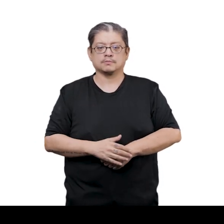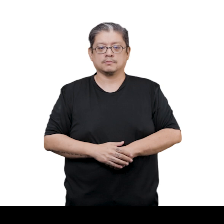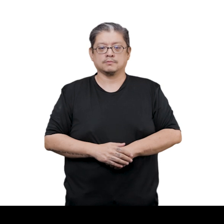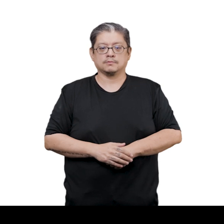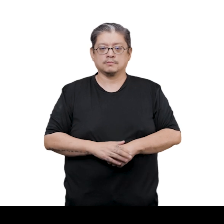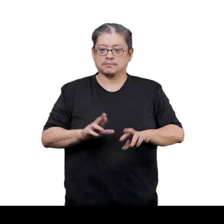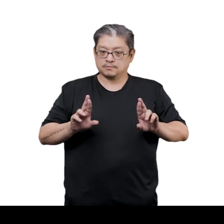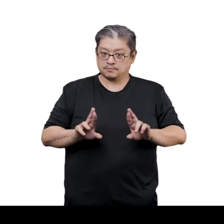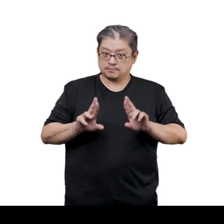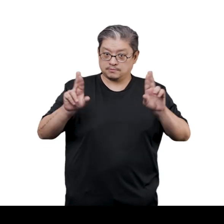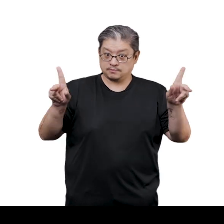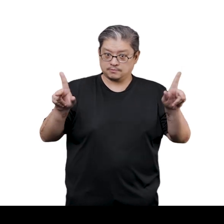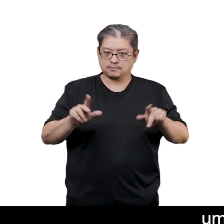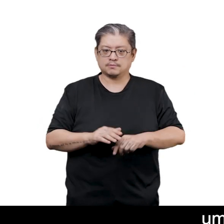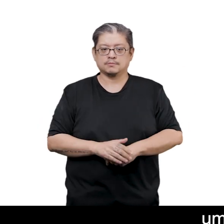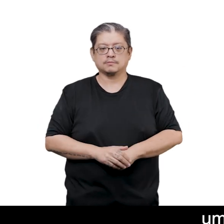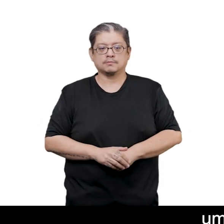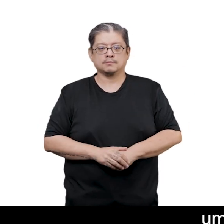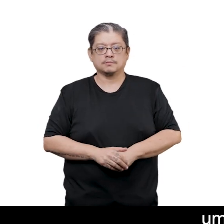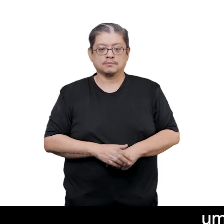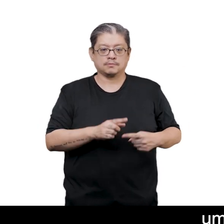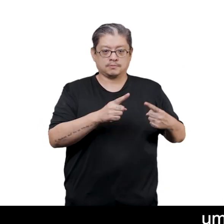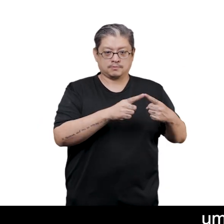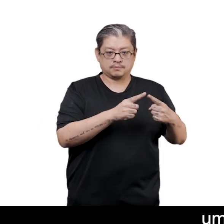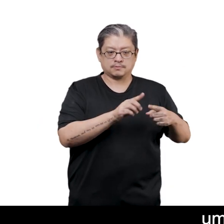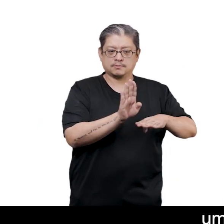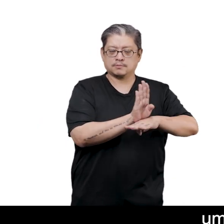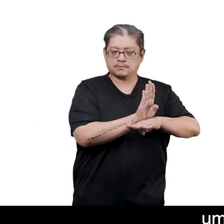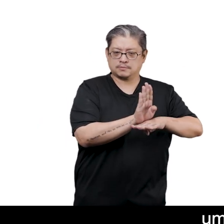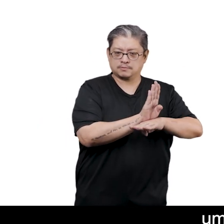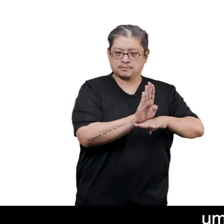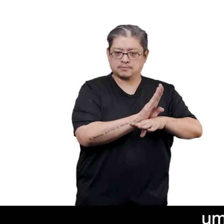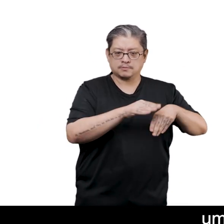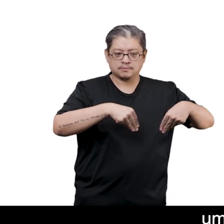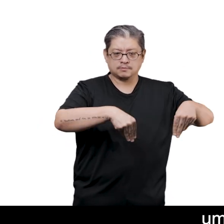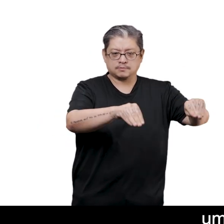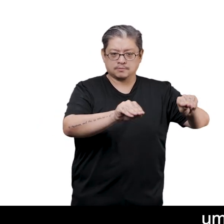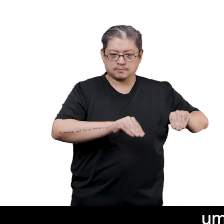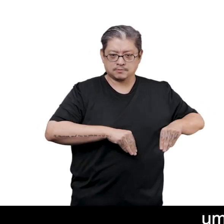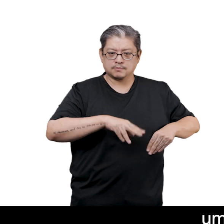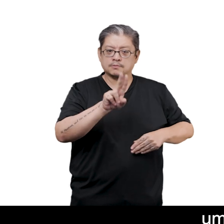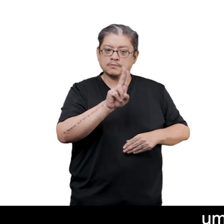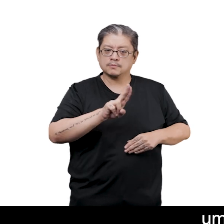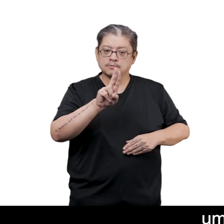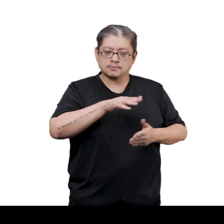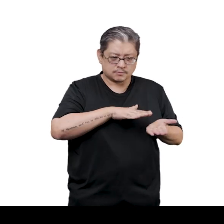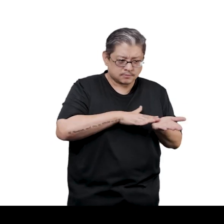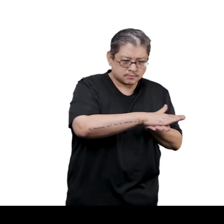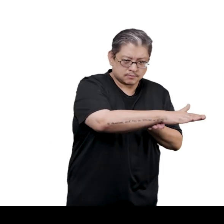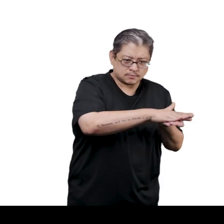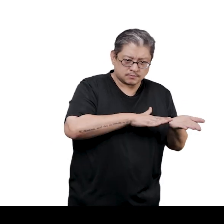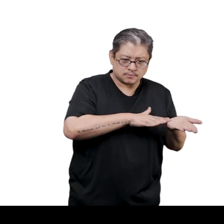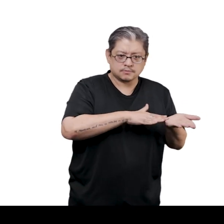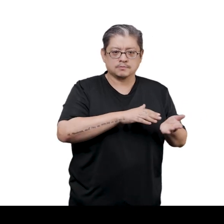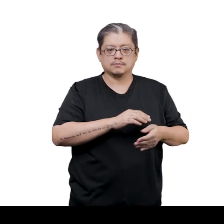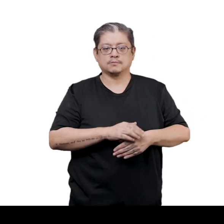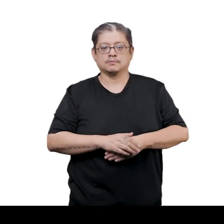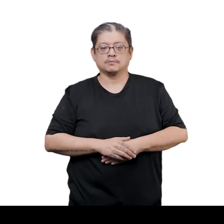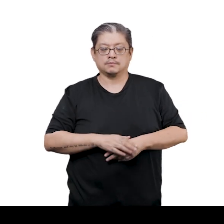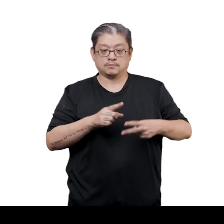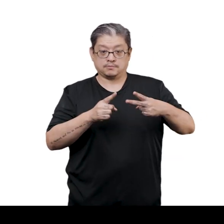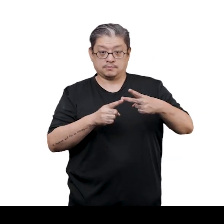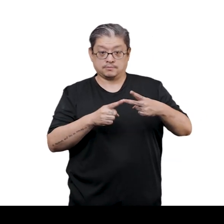diferentes proporções. Um bege, construído com um tecido usado para encadernação, e um